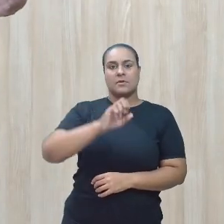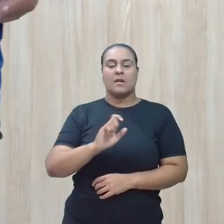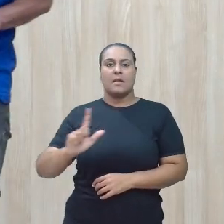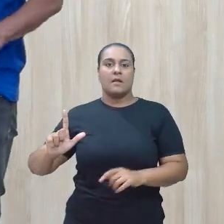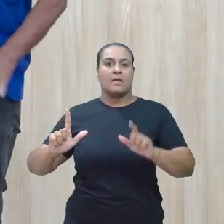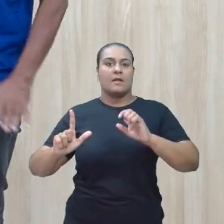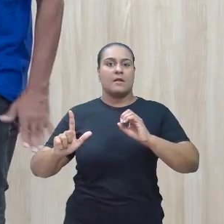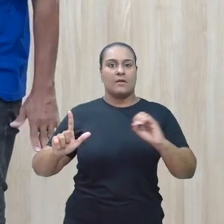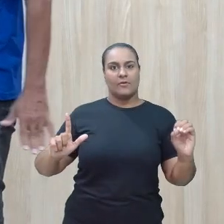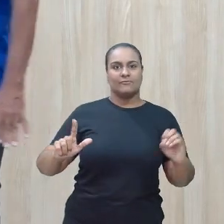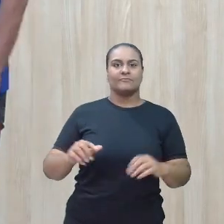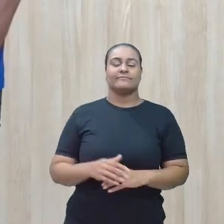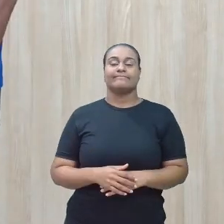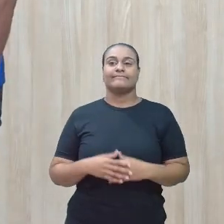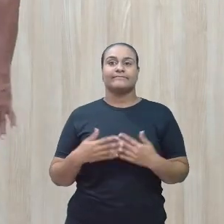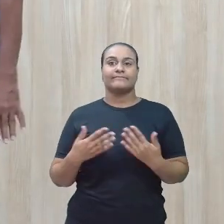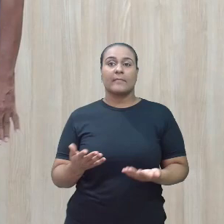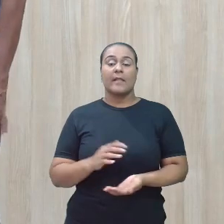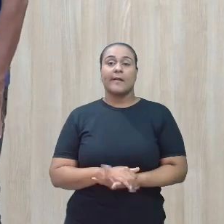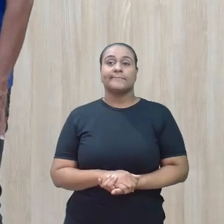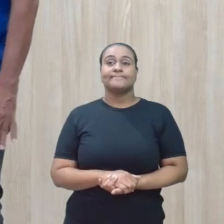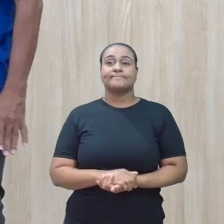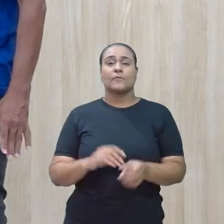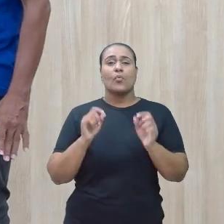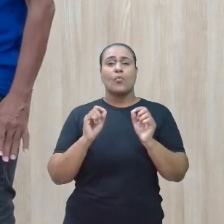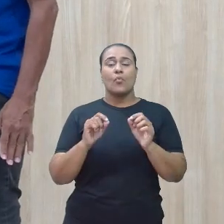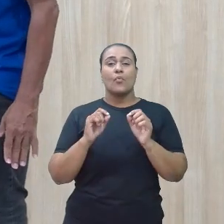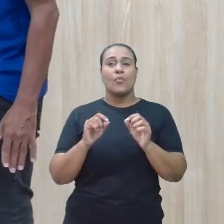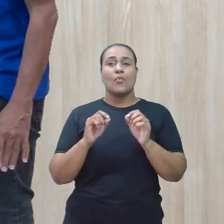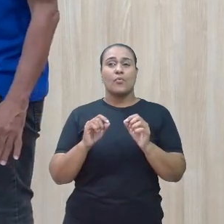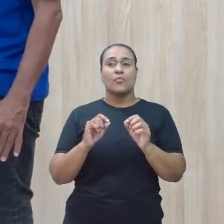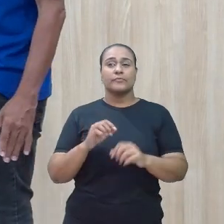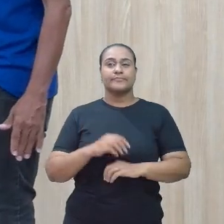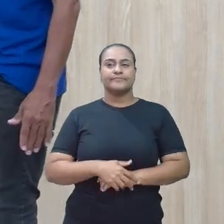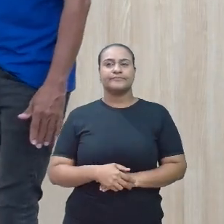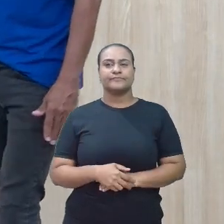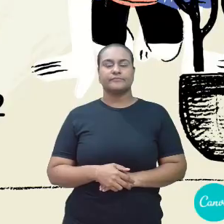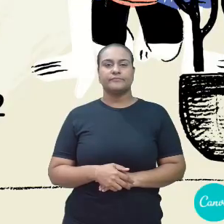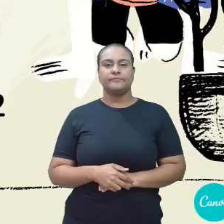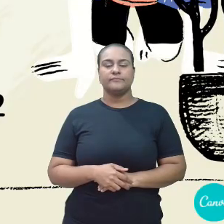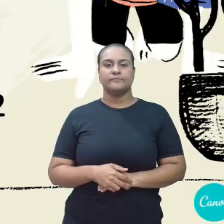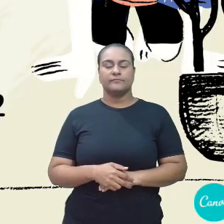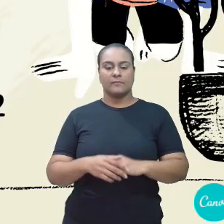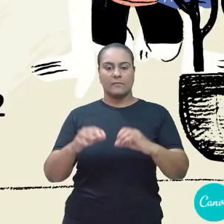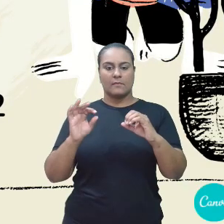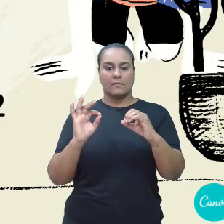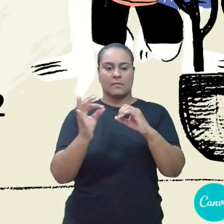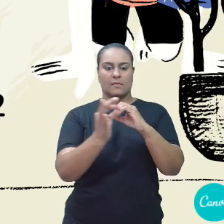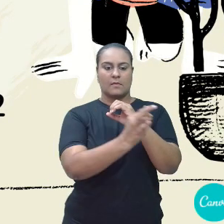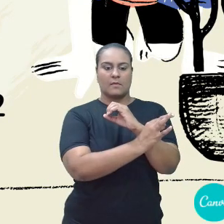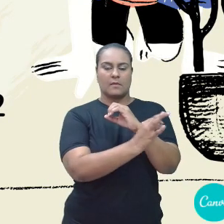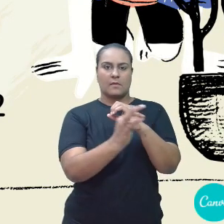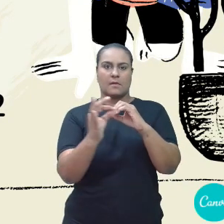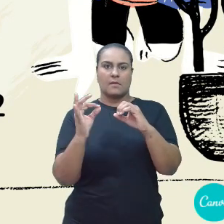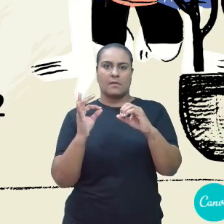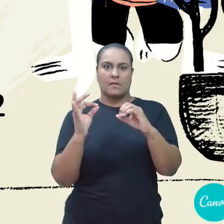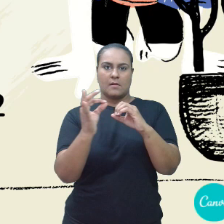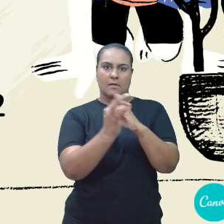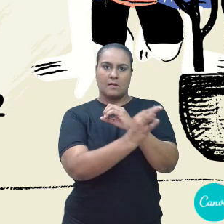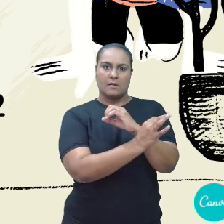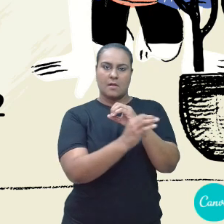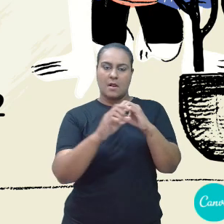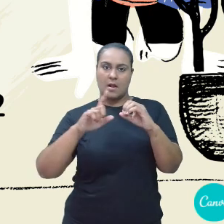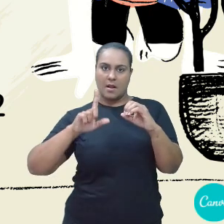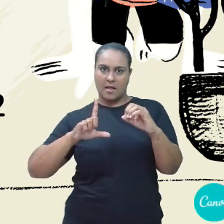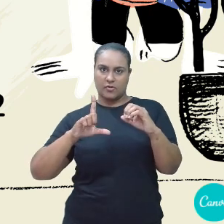essa história. Mas vamos lá, gente. Mas o que é longitude? É a medida de 180 graus a leste e oeste, os